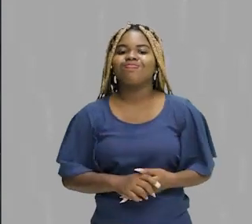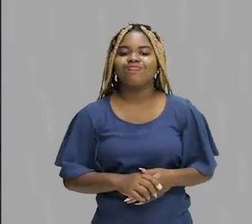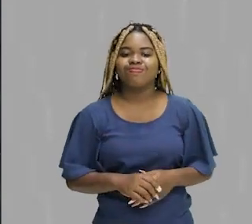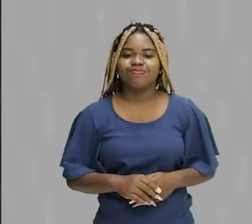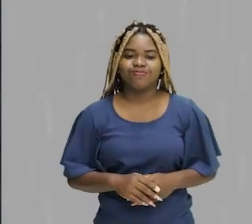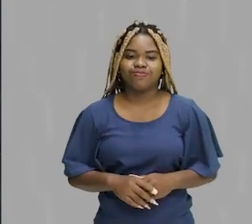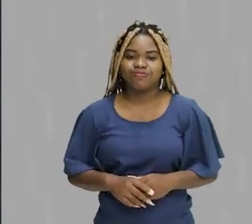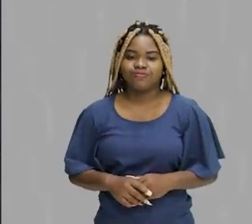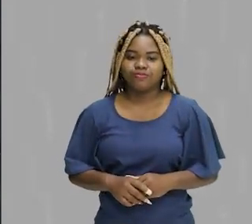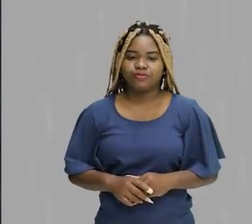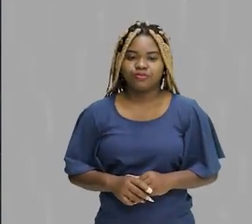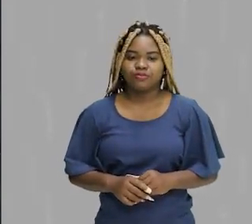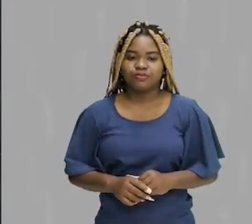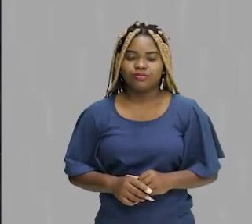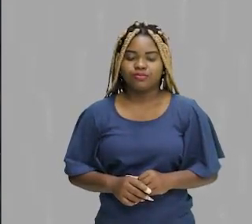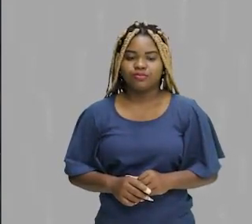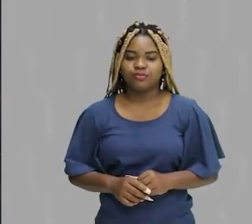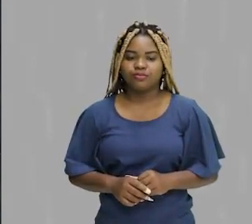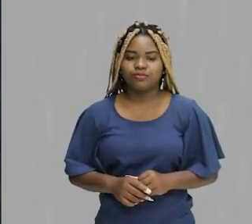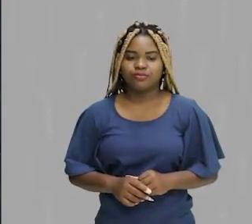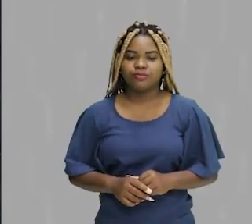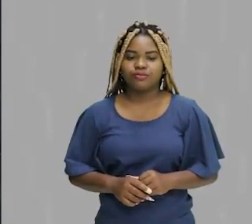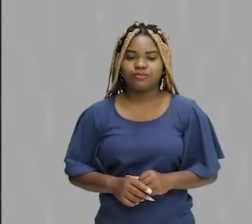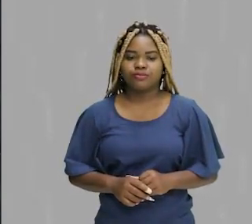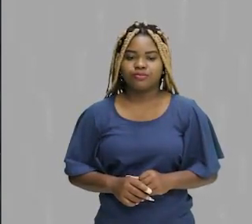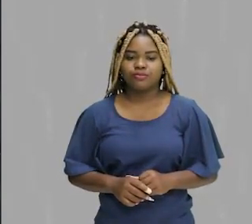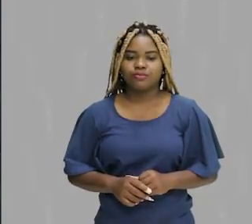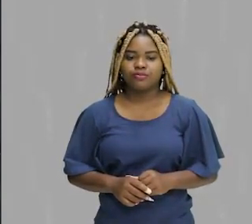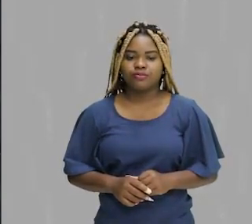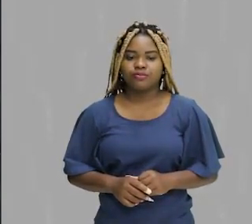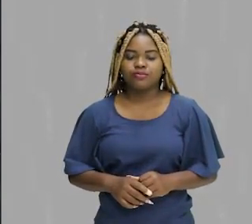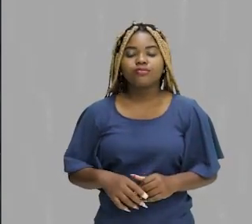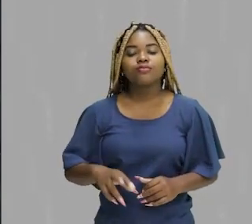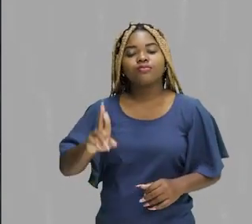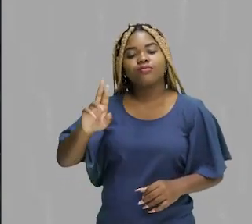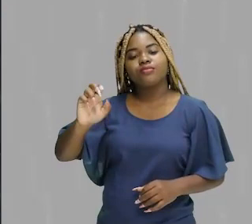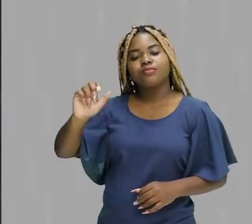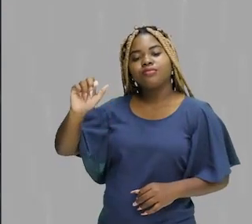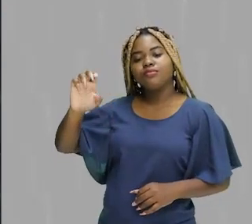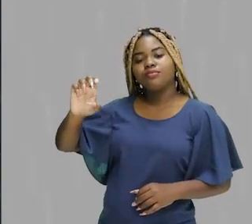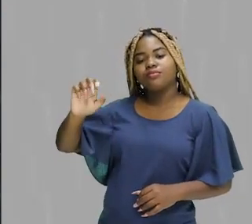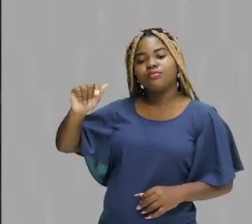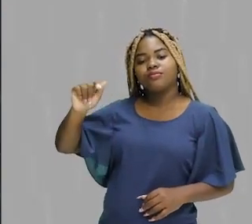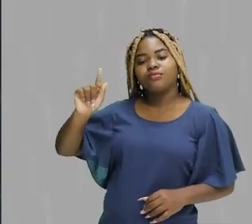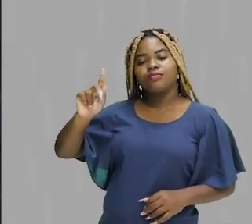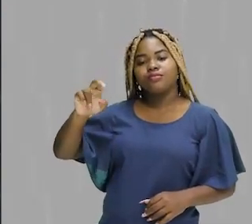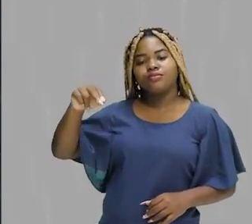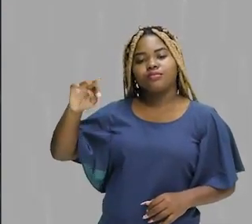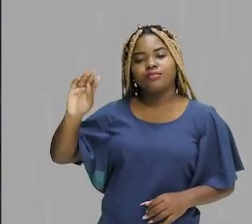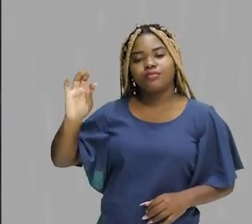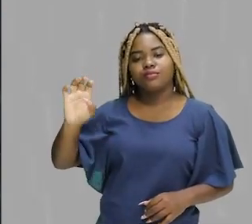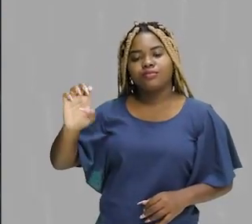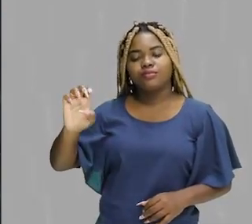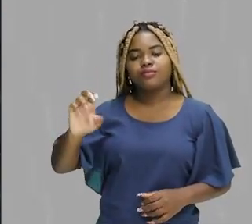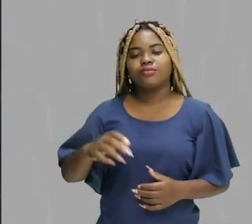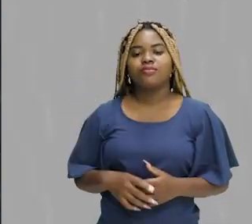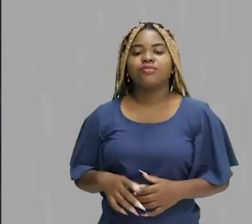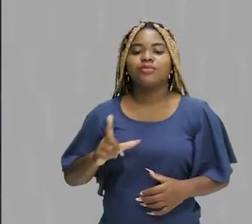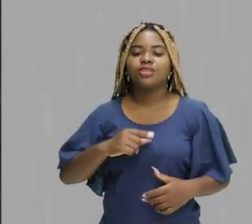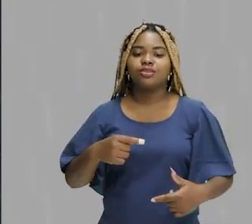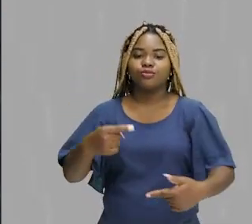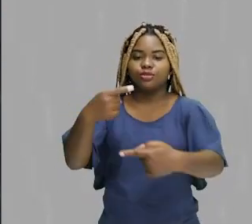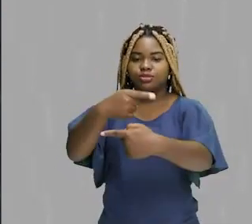a entalpia da água. Produto menos reagentes. Nós temos o C2H2